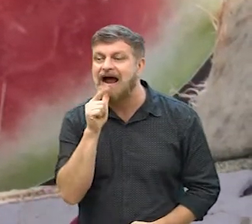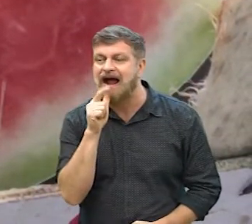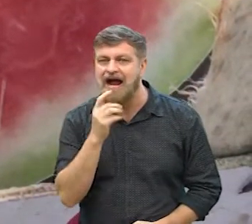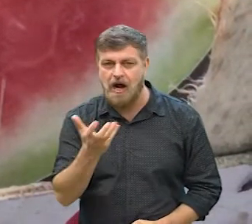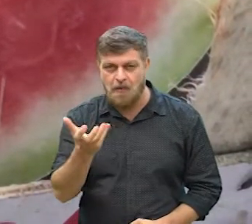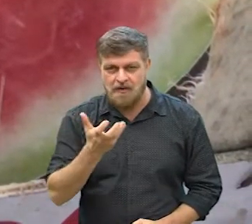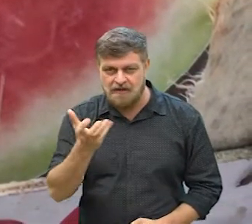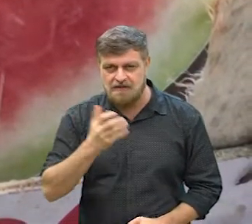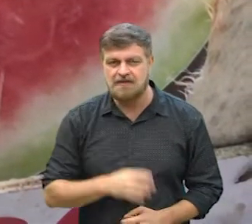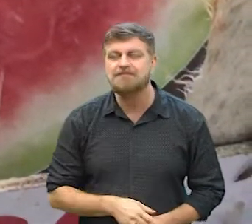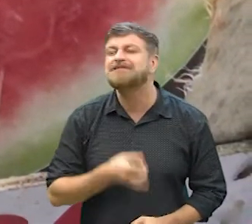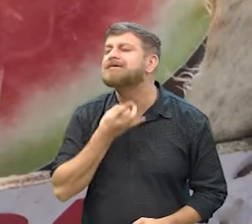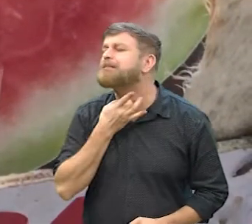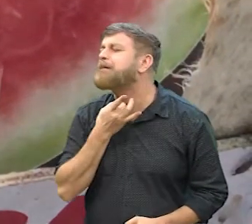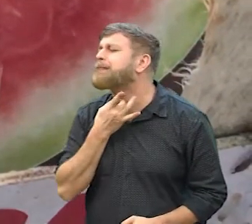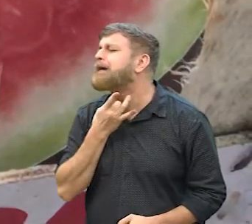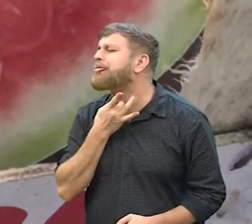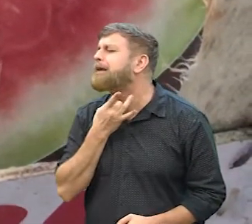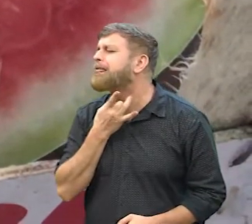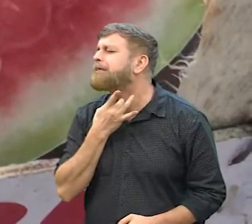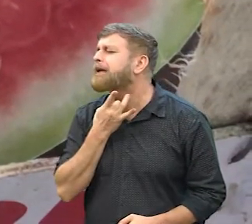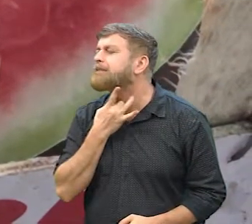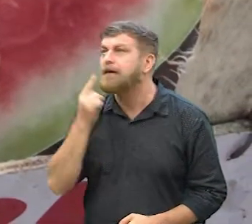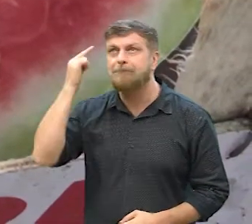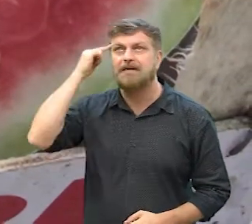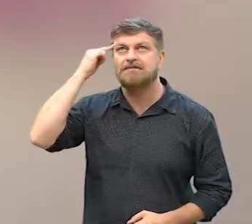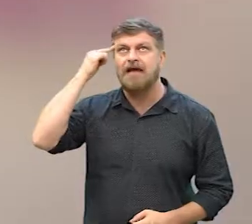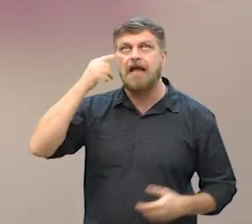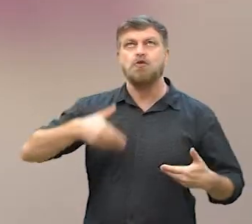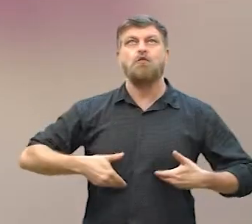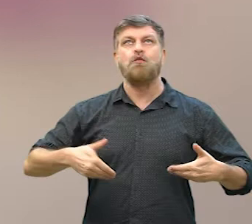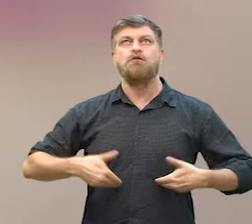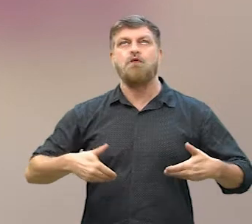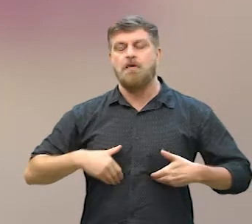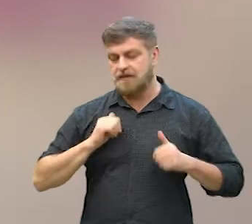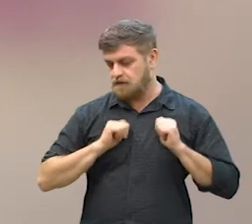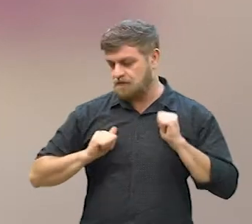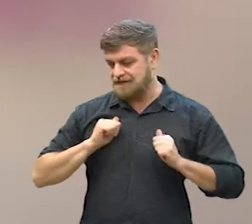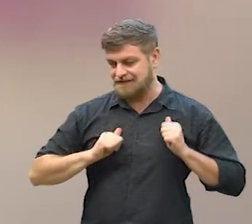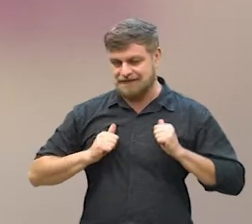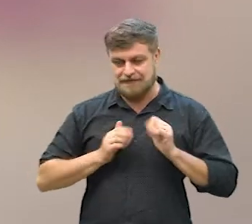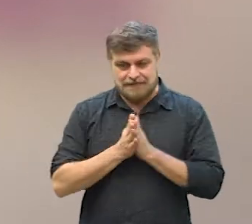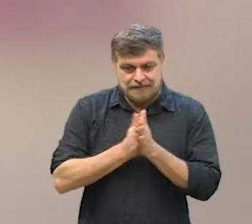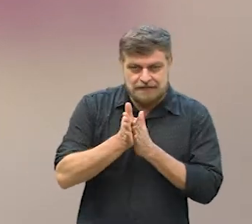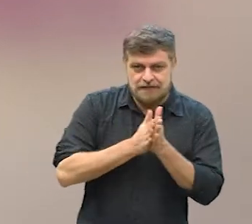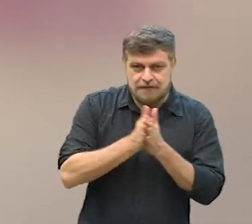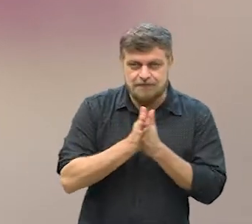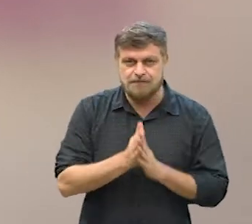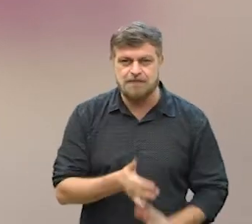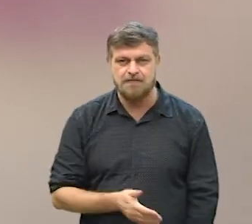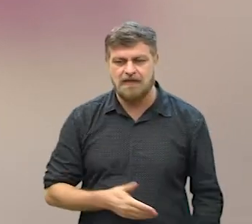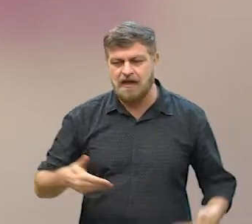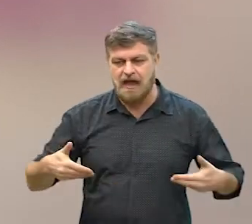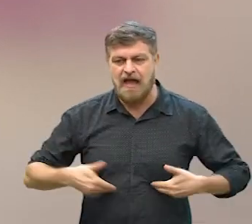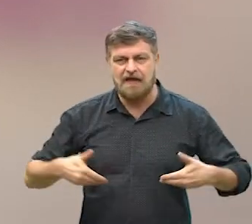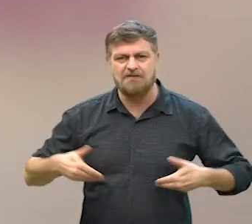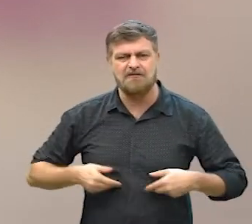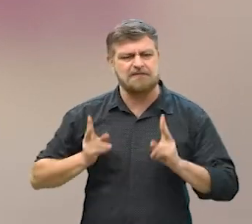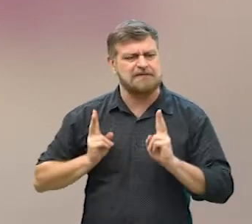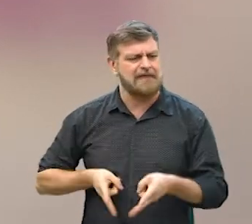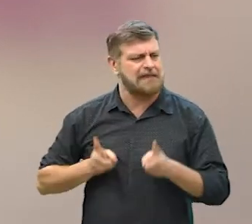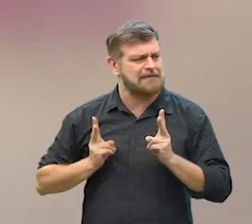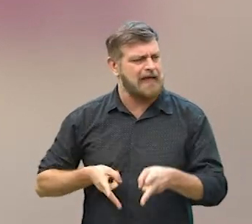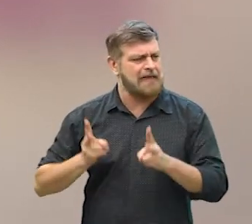tomar a água, mas a sede está associada à fome, que traz ansiedade, a pessoa come, e sabe aquela fome que não